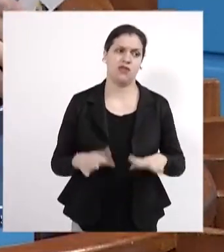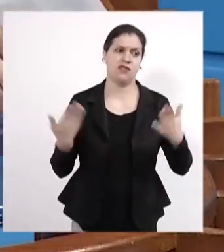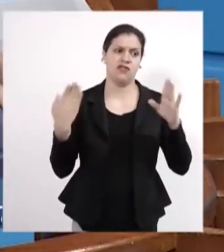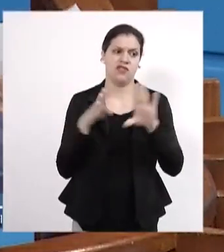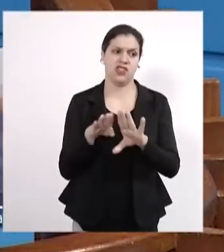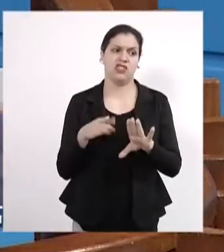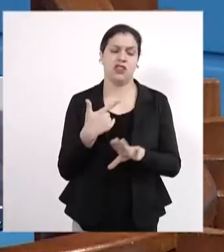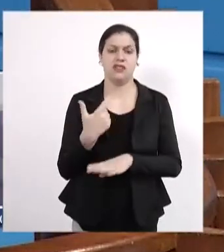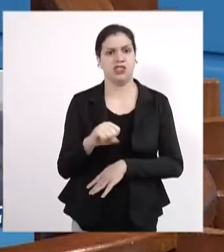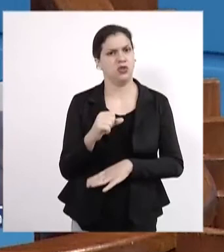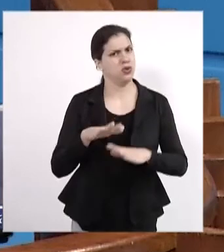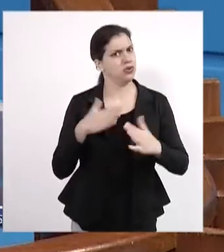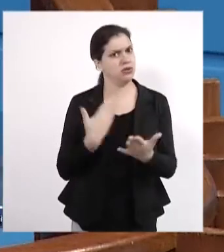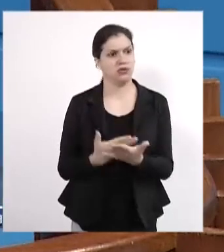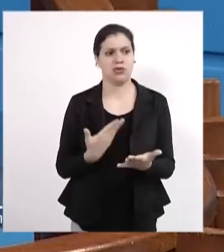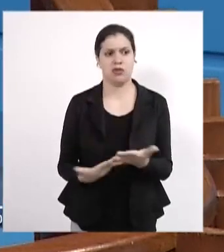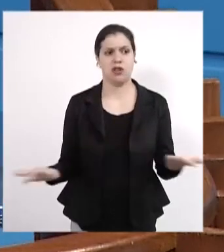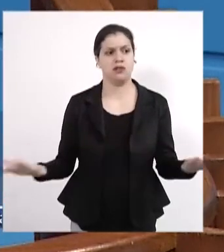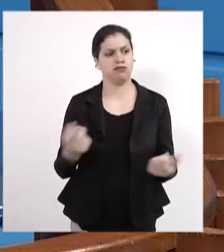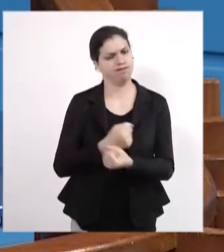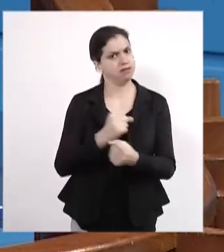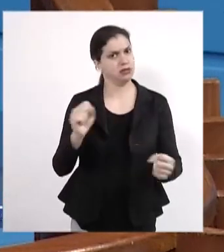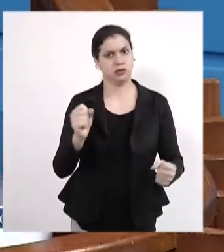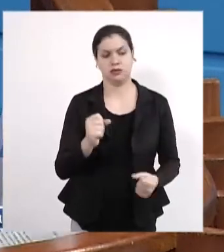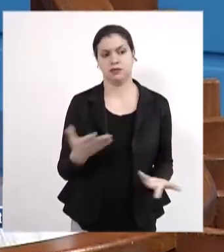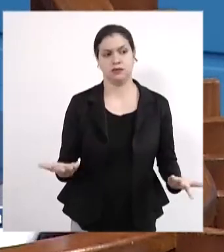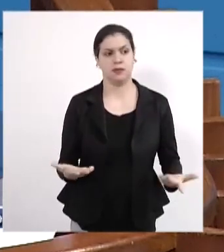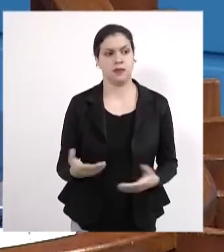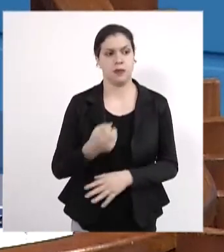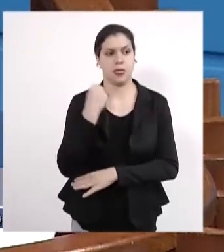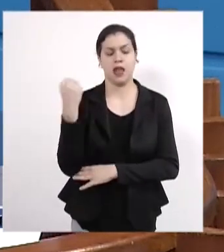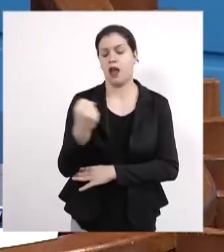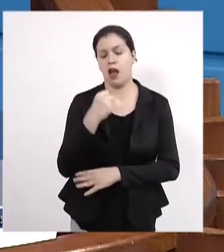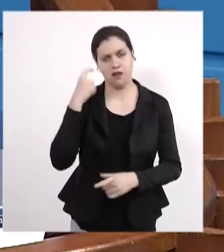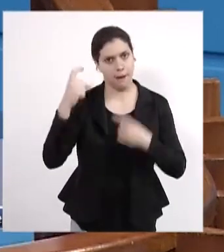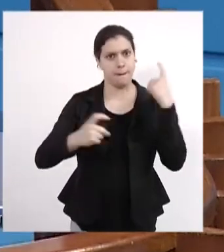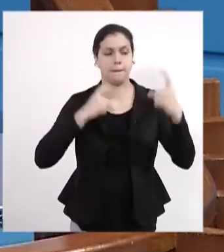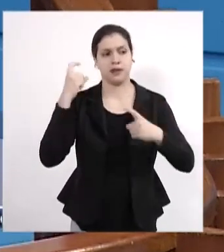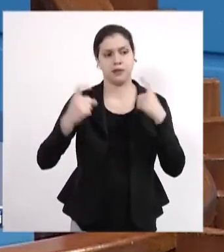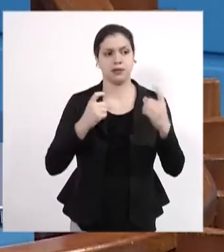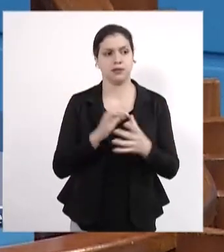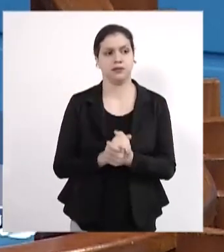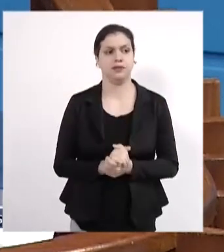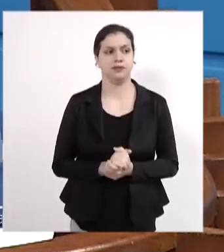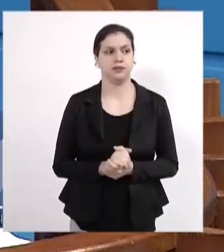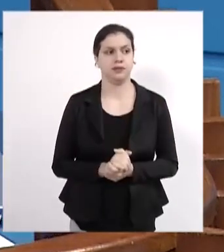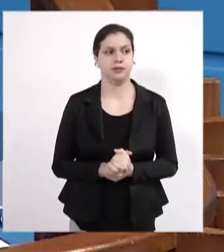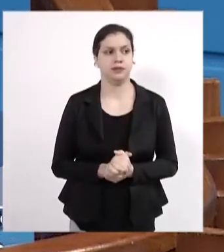fechar 28 escolas é uma situação extremamente preocupante e nós